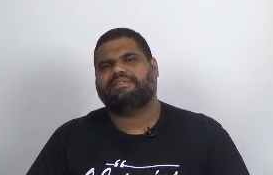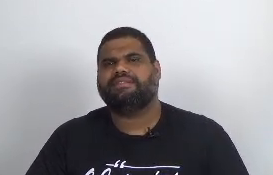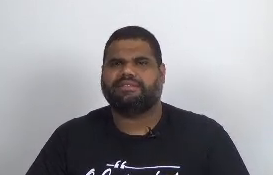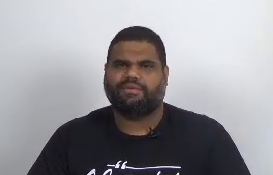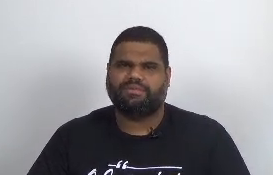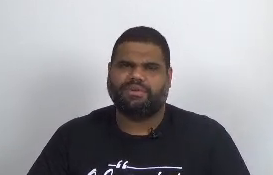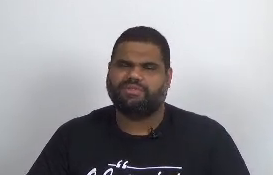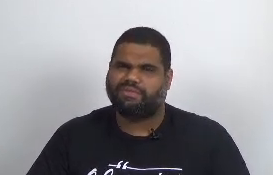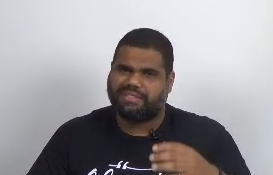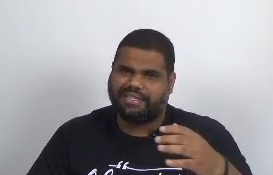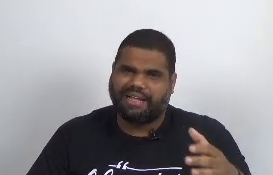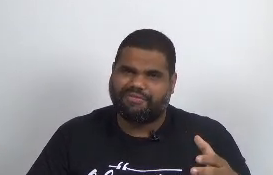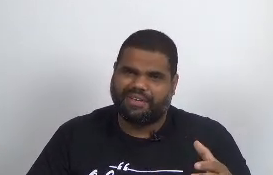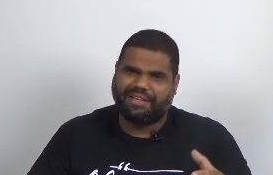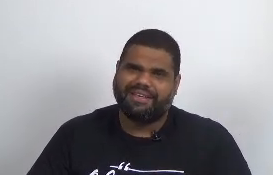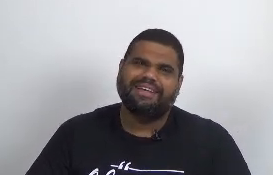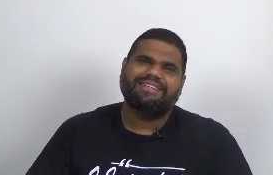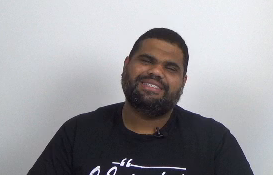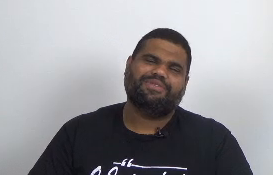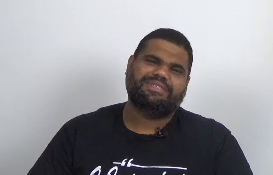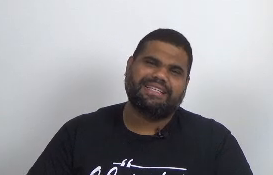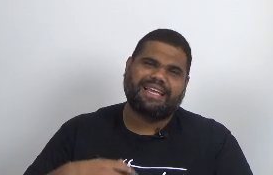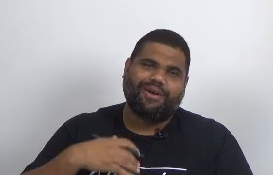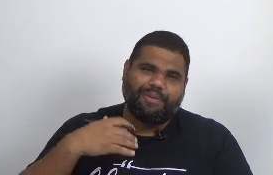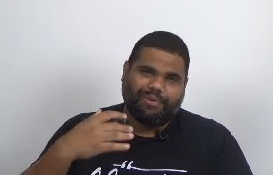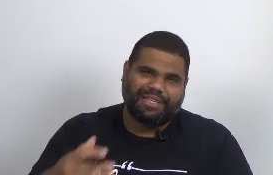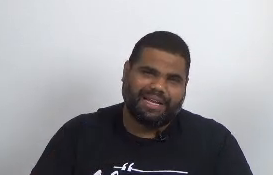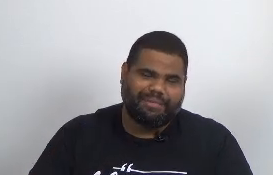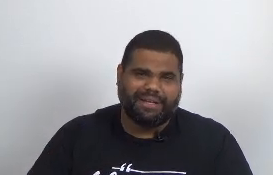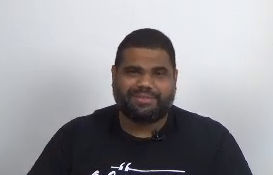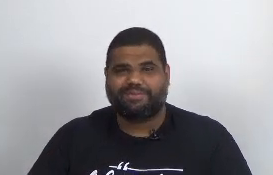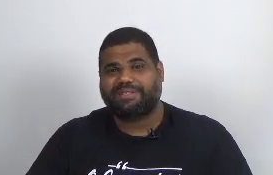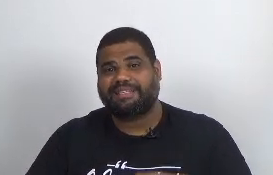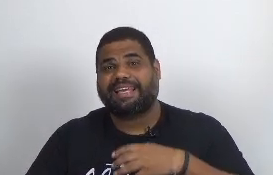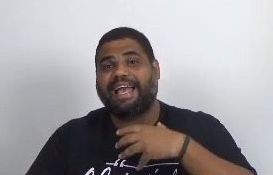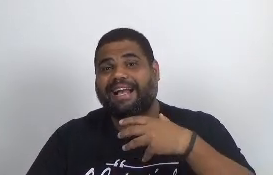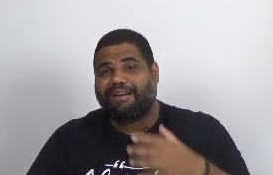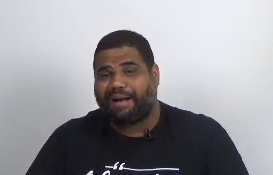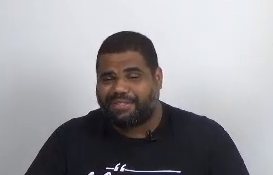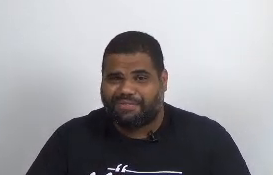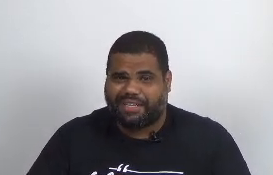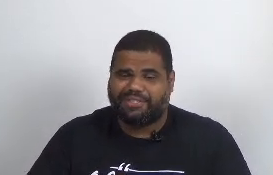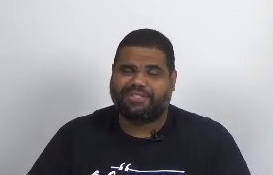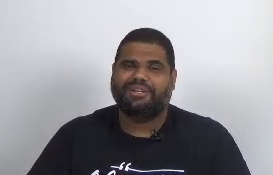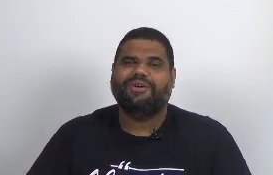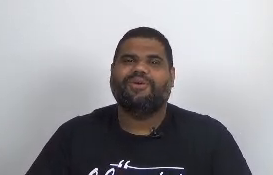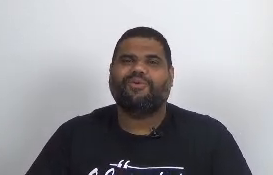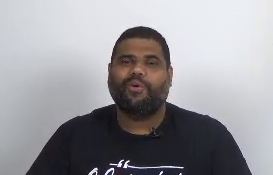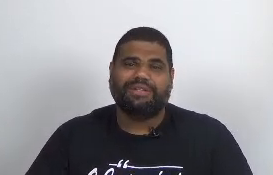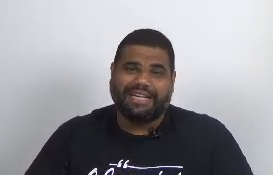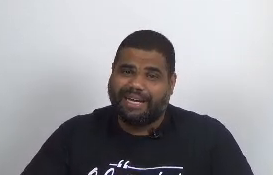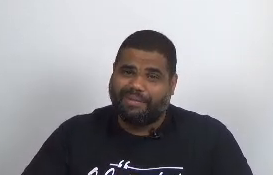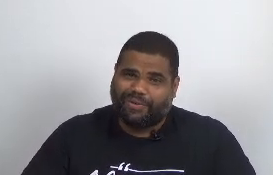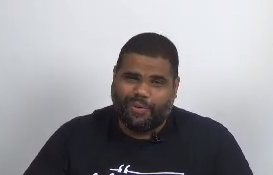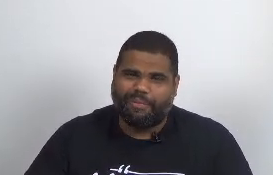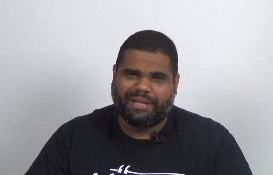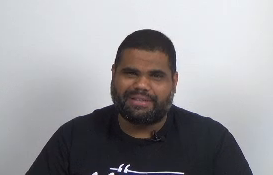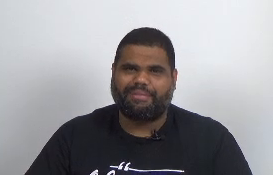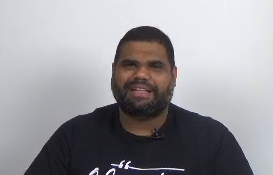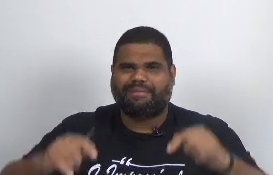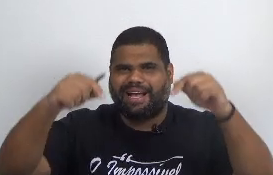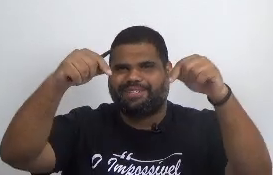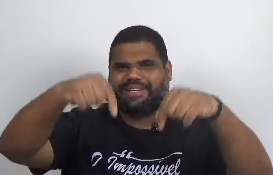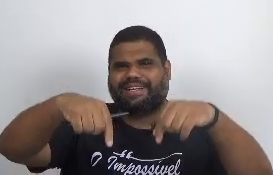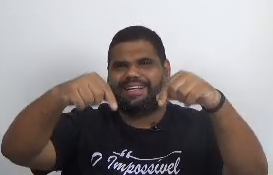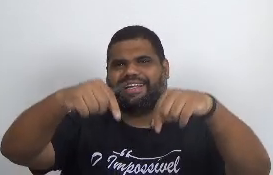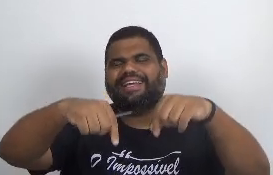fazer a inscrição. Então, se você está afim, se você quer um empoderamento, se você quer acabar de vez com o drama, com o medo